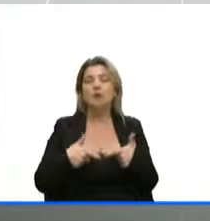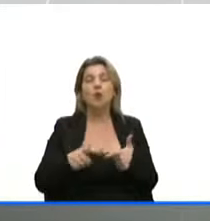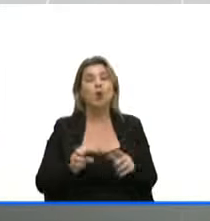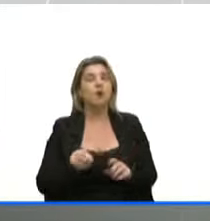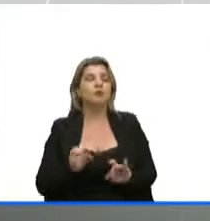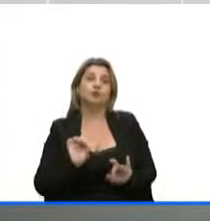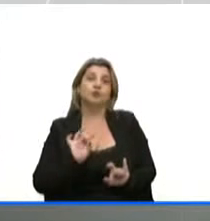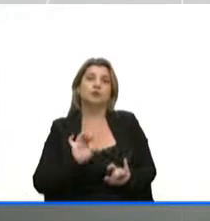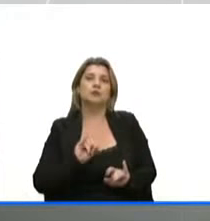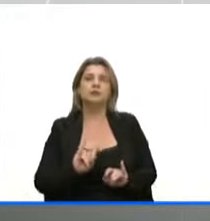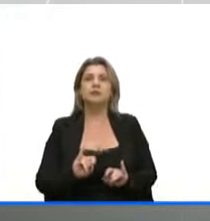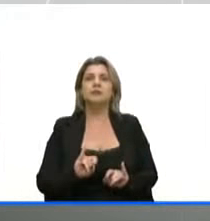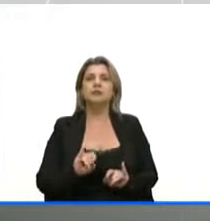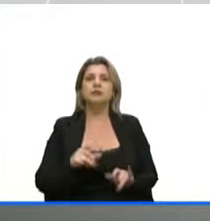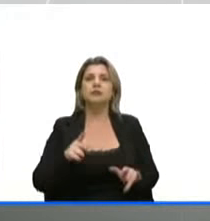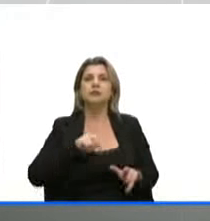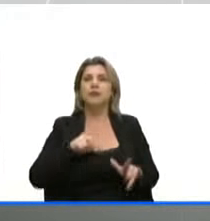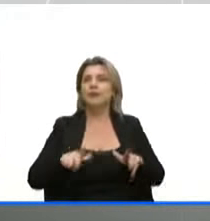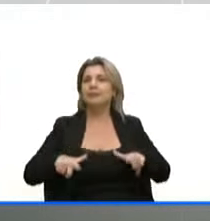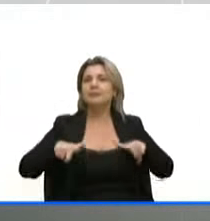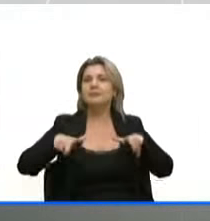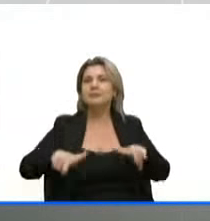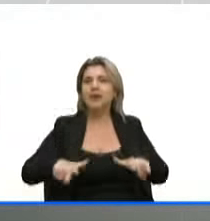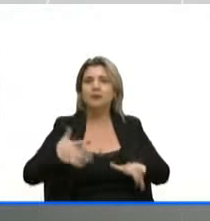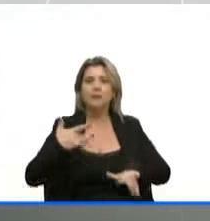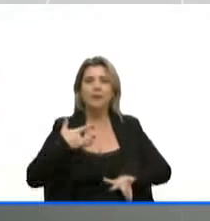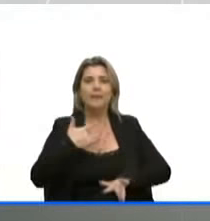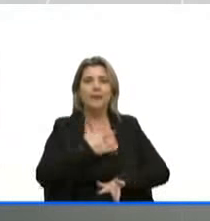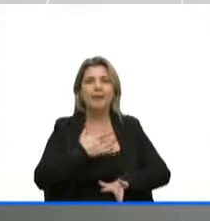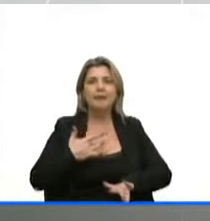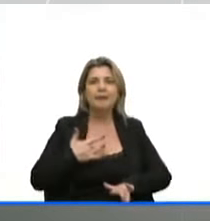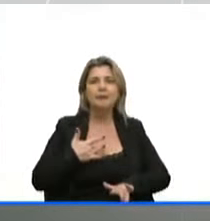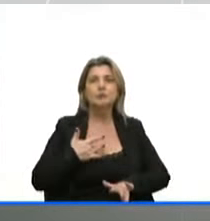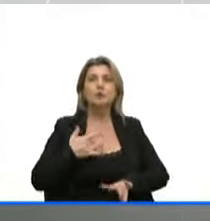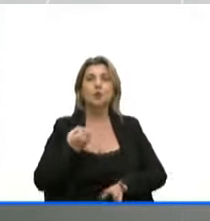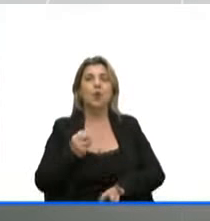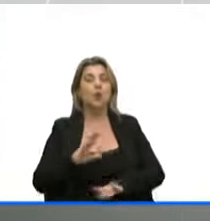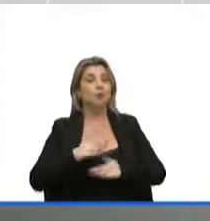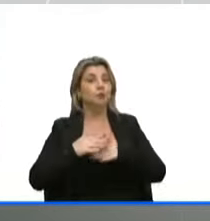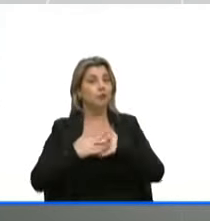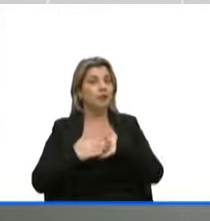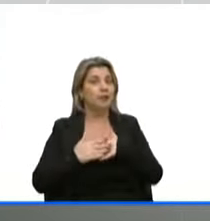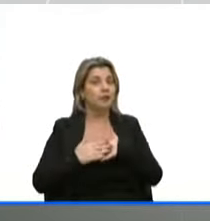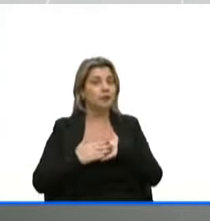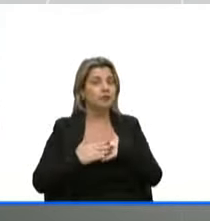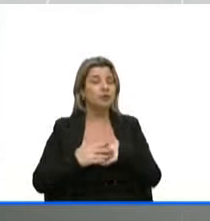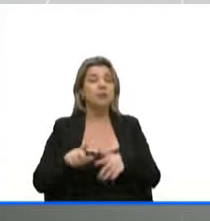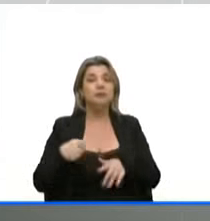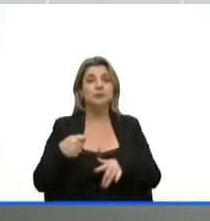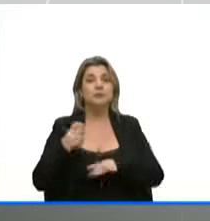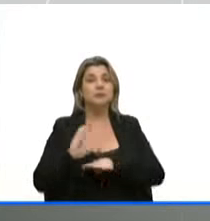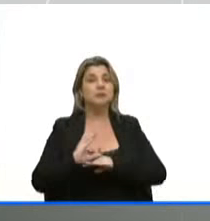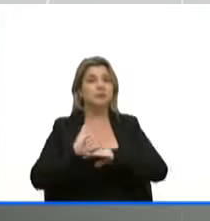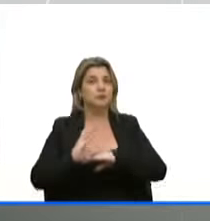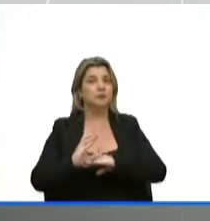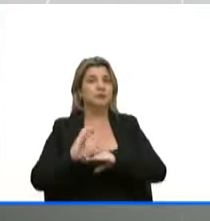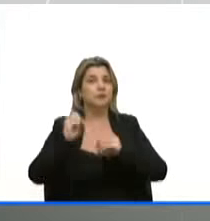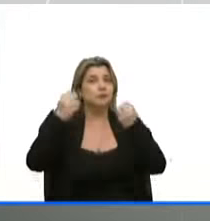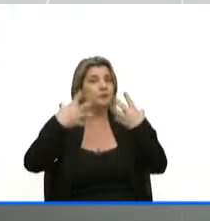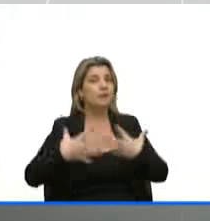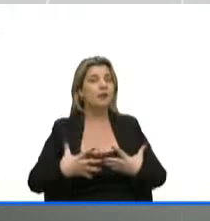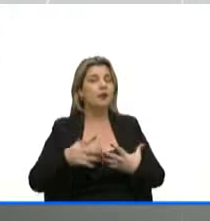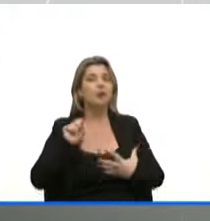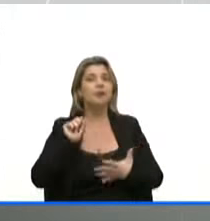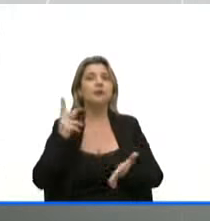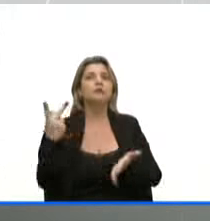esteja com atestado. Eu quero que a comissão esclareça o que acontece, se ele está